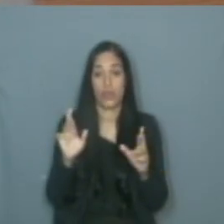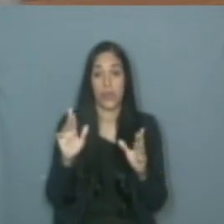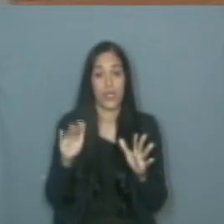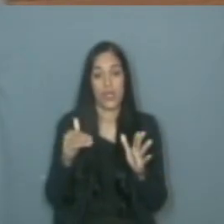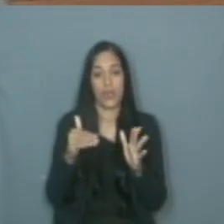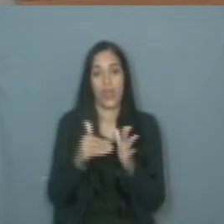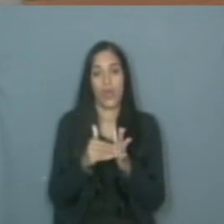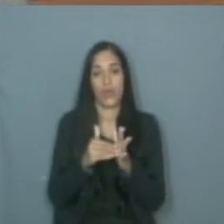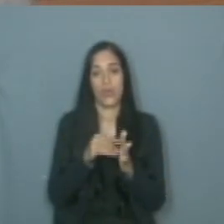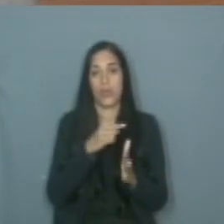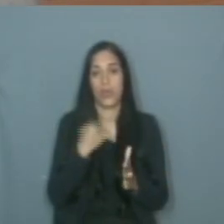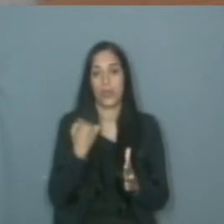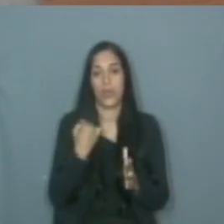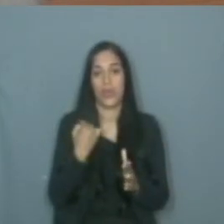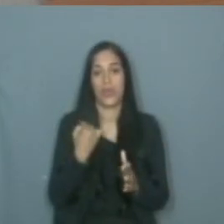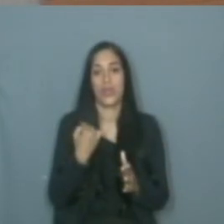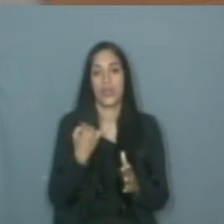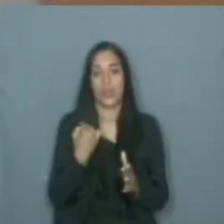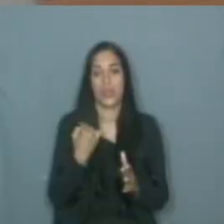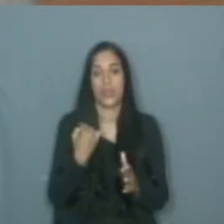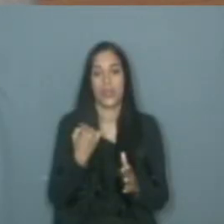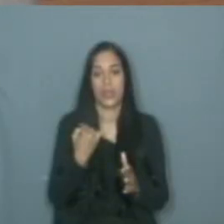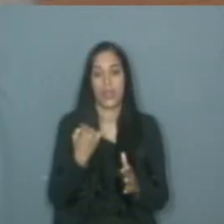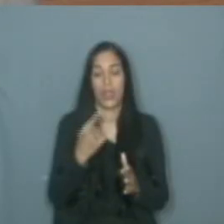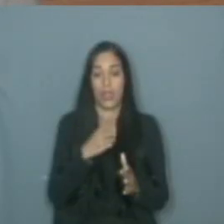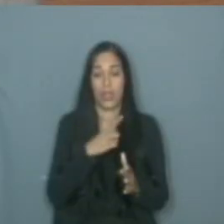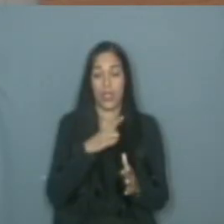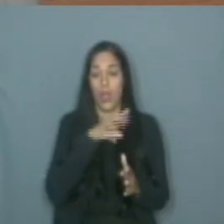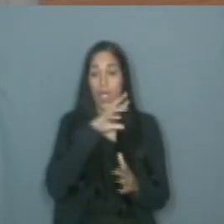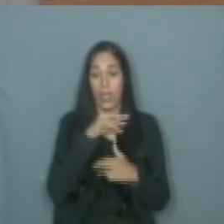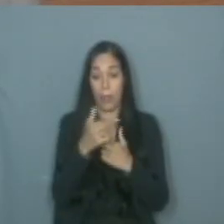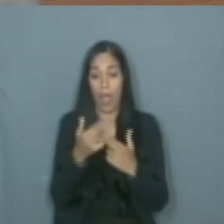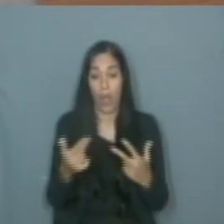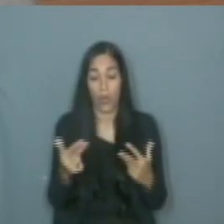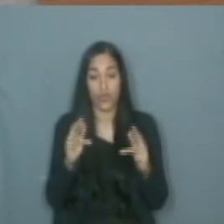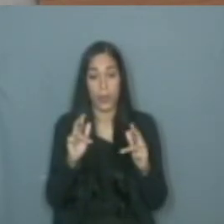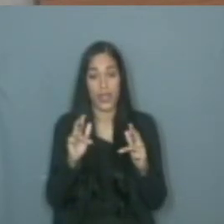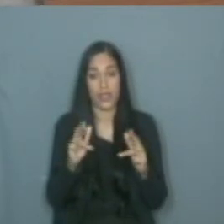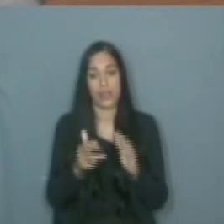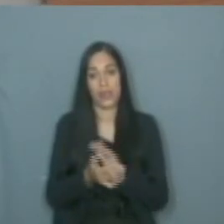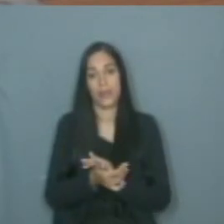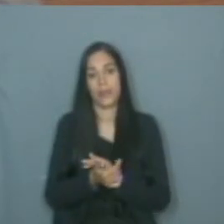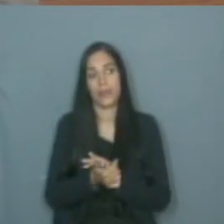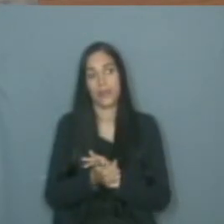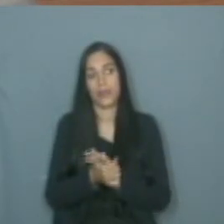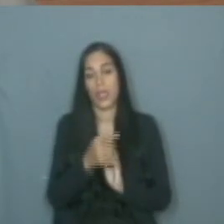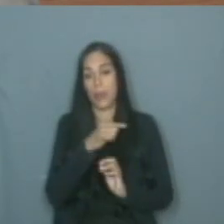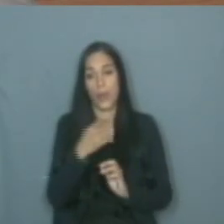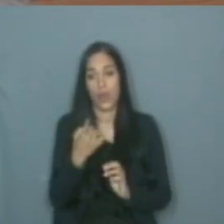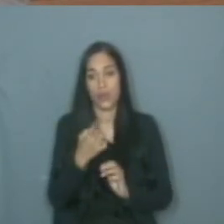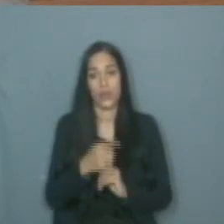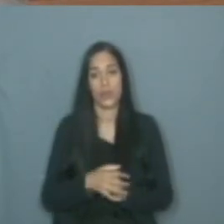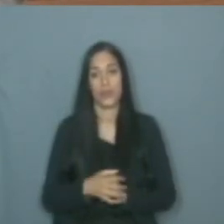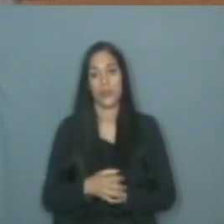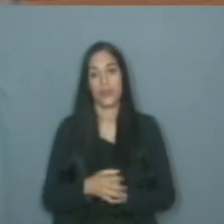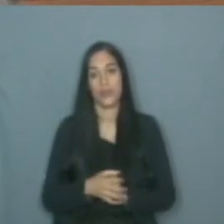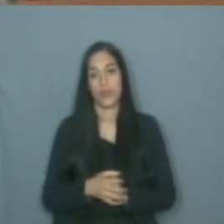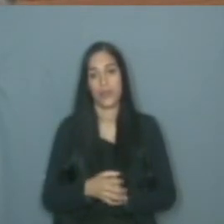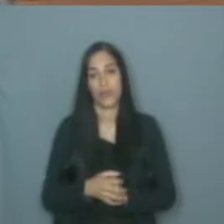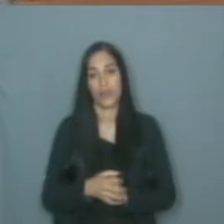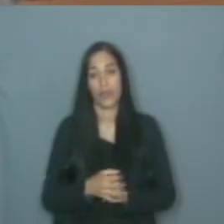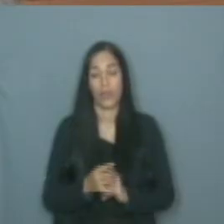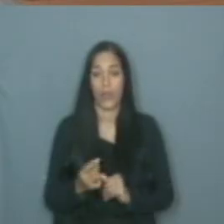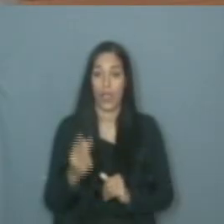lá uma esperança morta. A esperança morreu e a obra não acabou. Então, esses requerimentos são dois com relação a